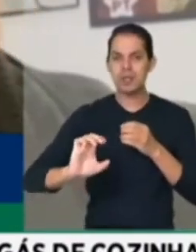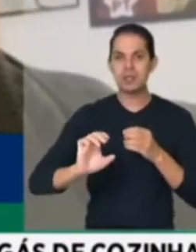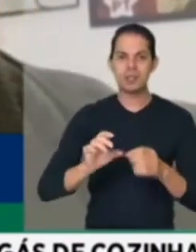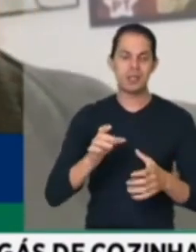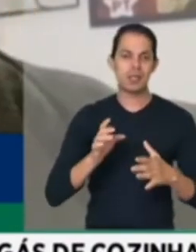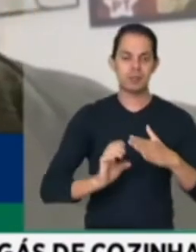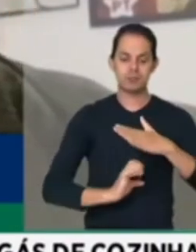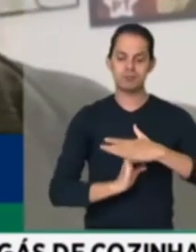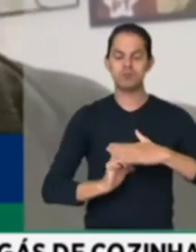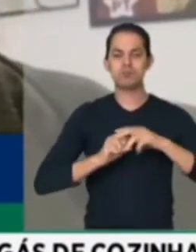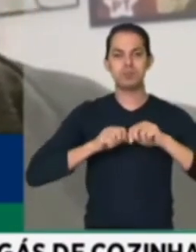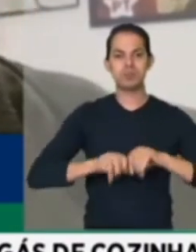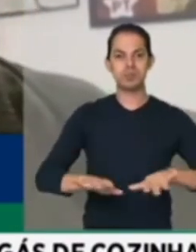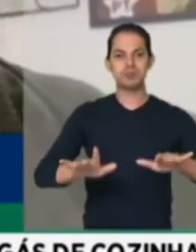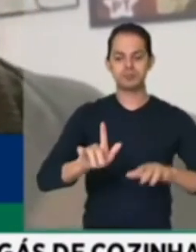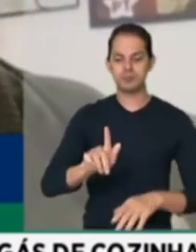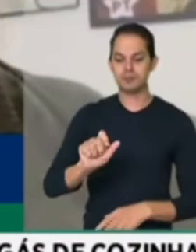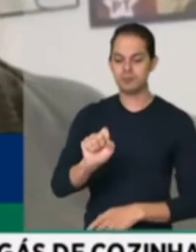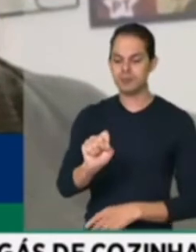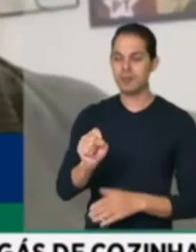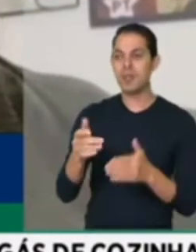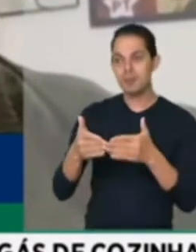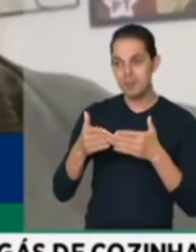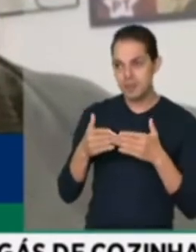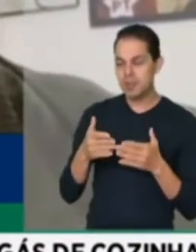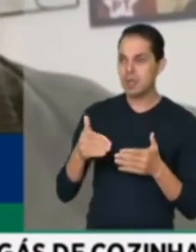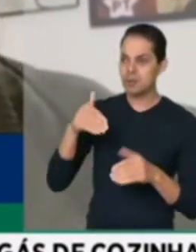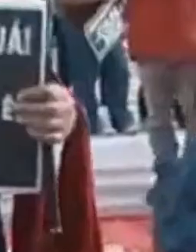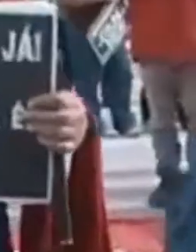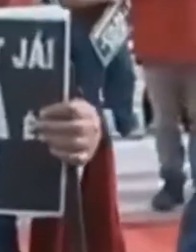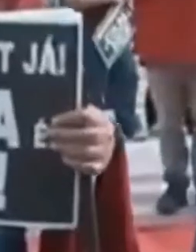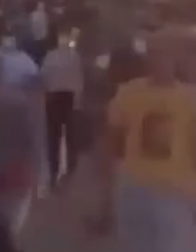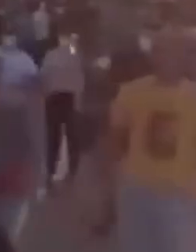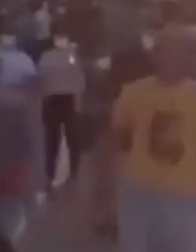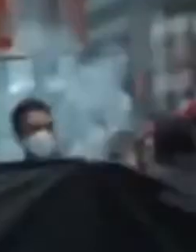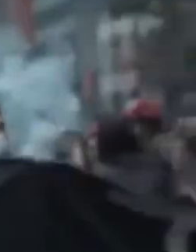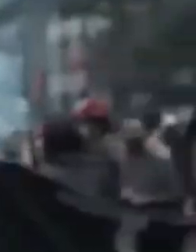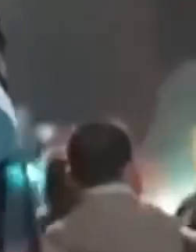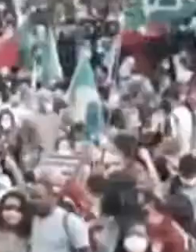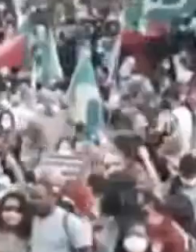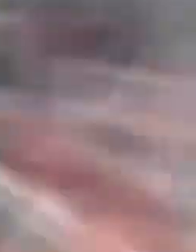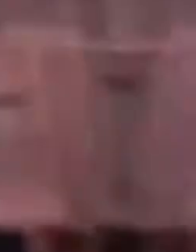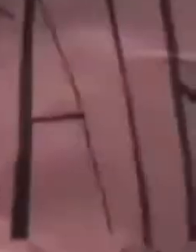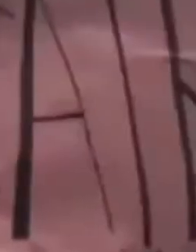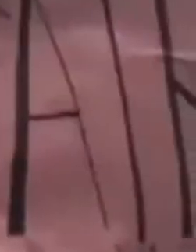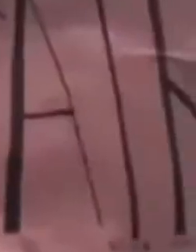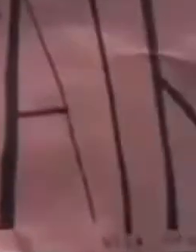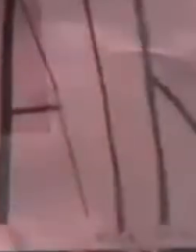gás. Então é isso, senhor presidente. Pedimos o voto favorável. Olha,